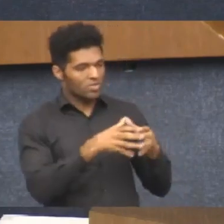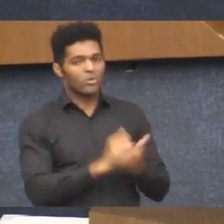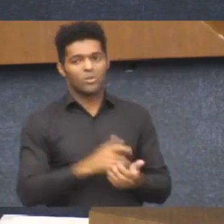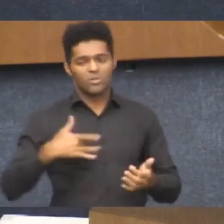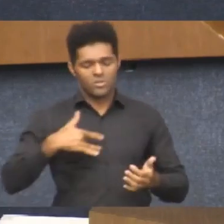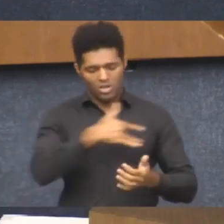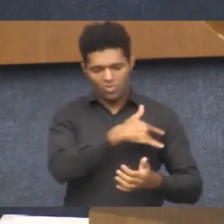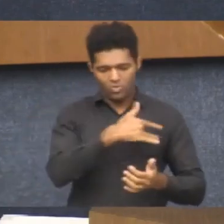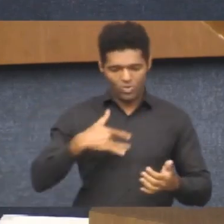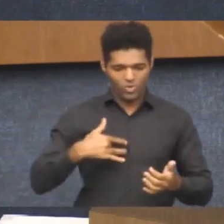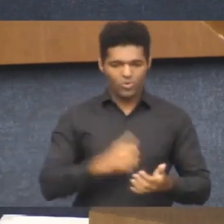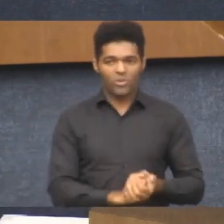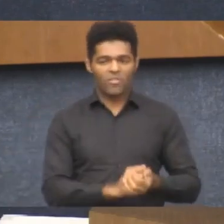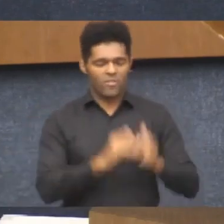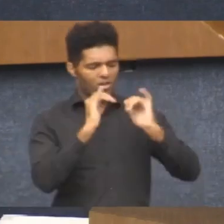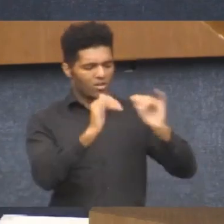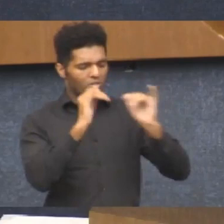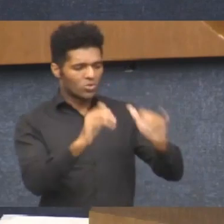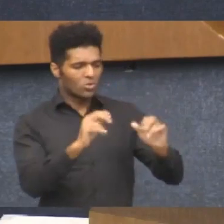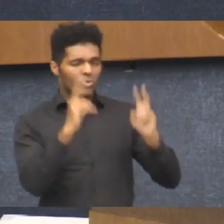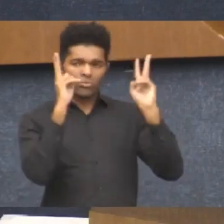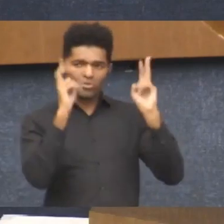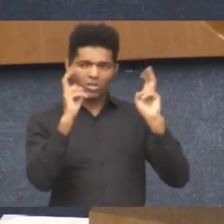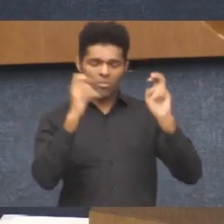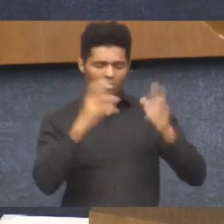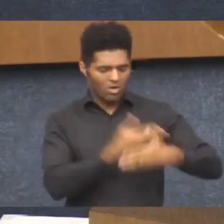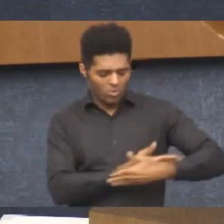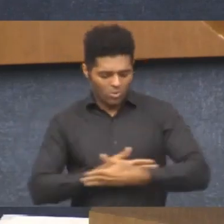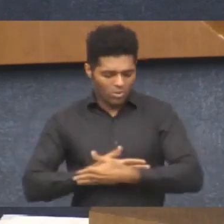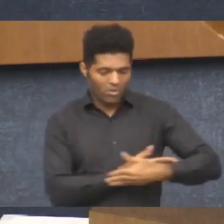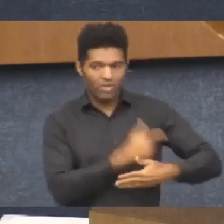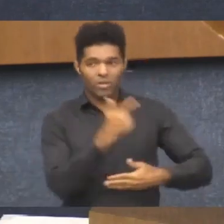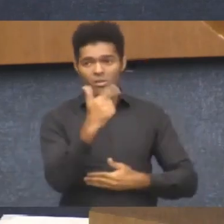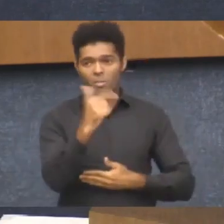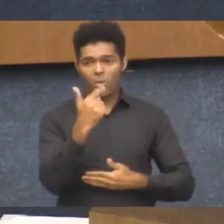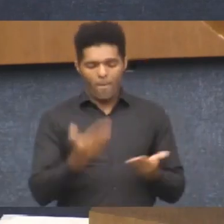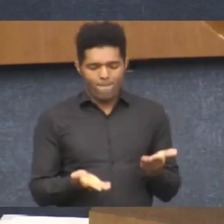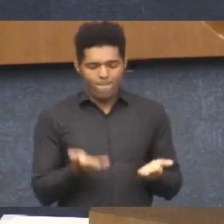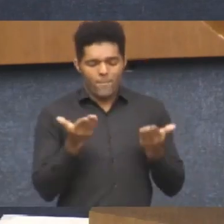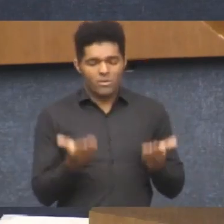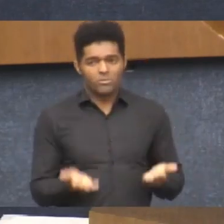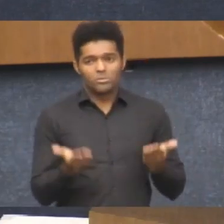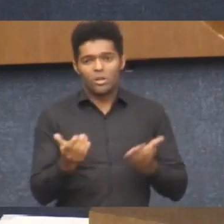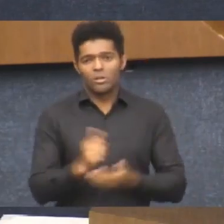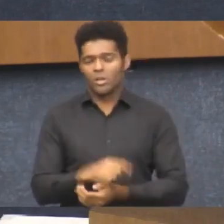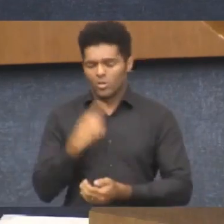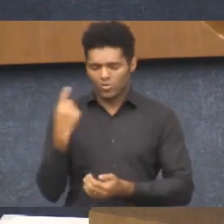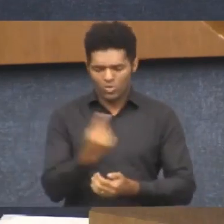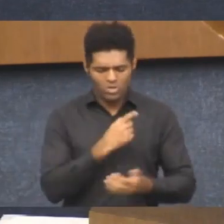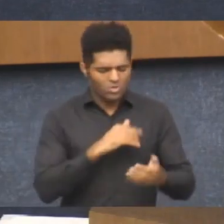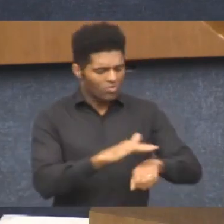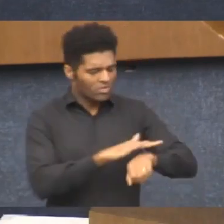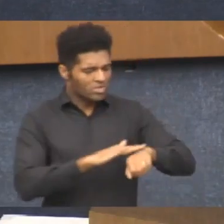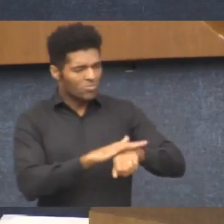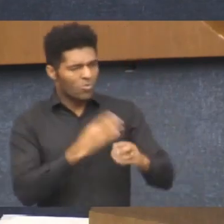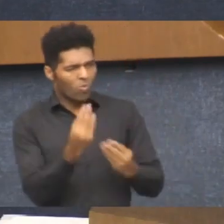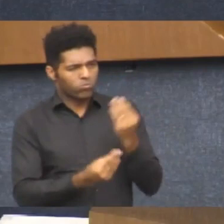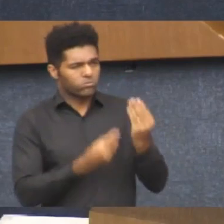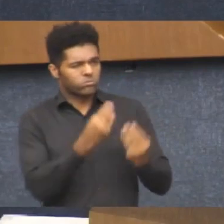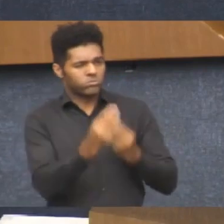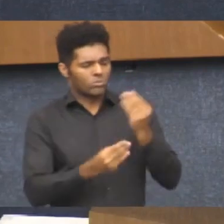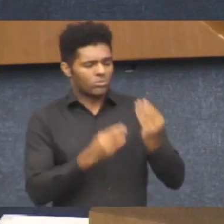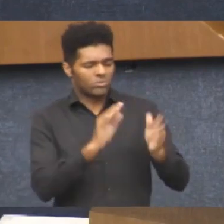a criança que não ganha peso. E a gente debatendo, né, as melhores evidências de como abordar